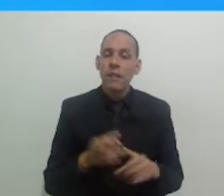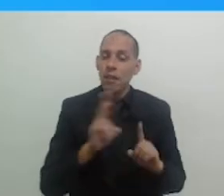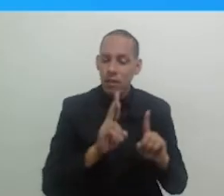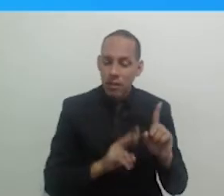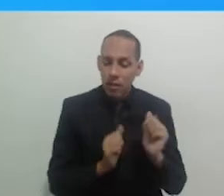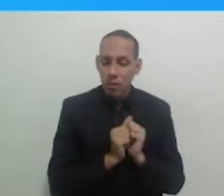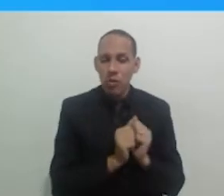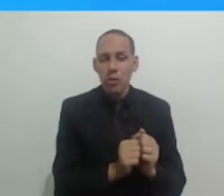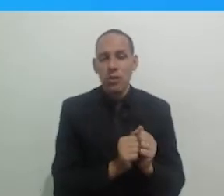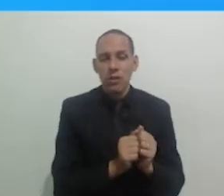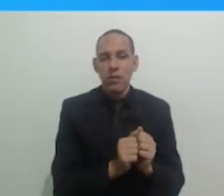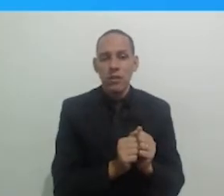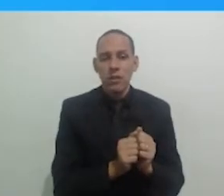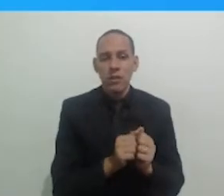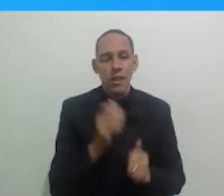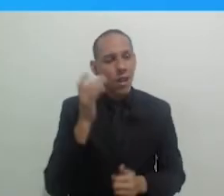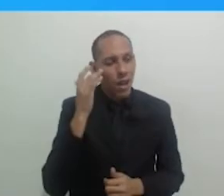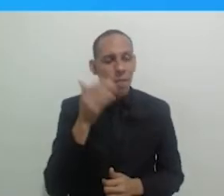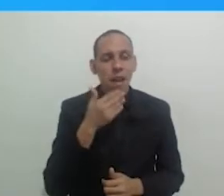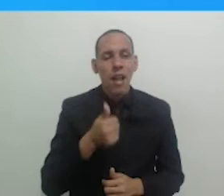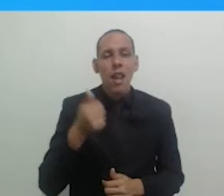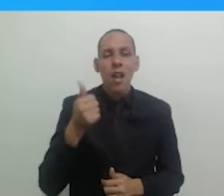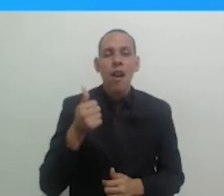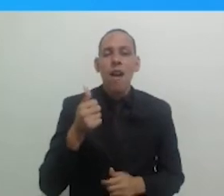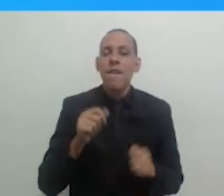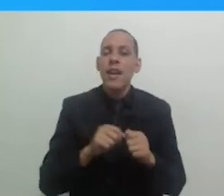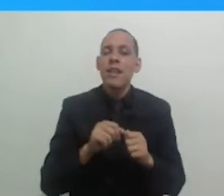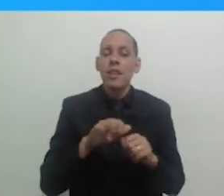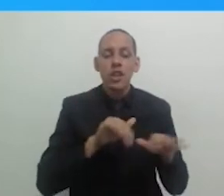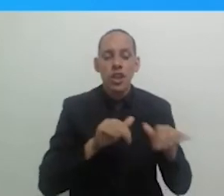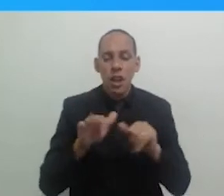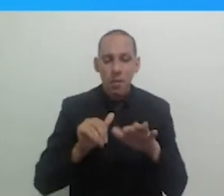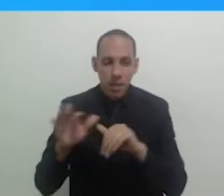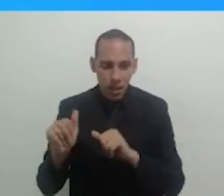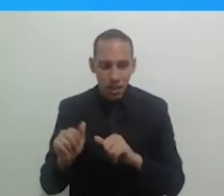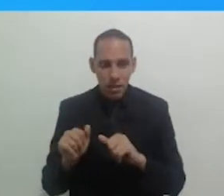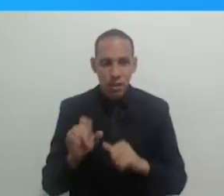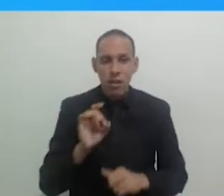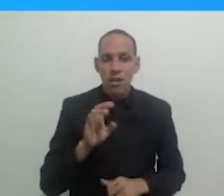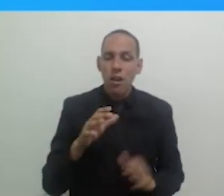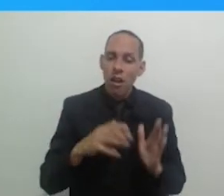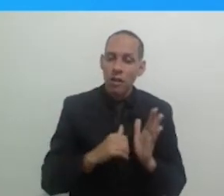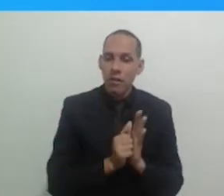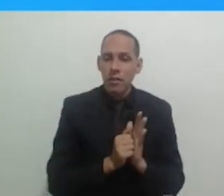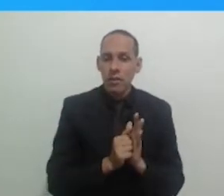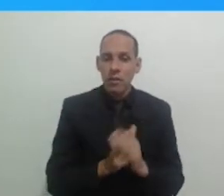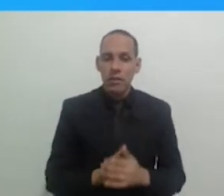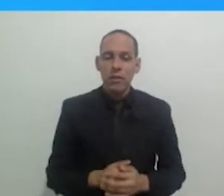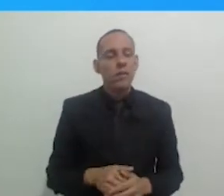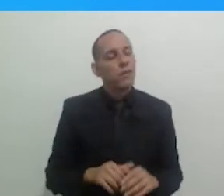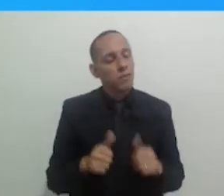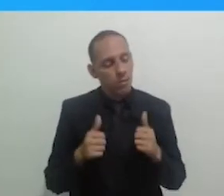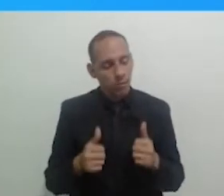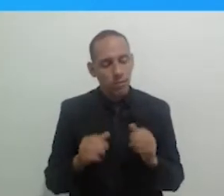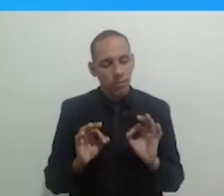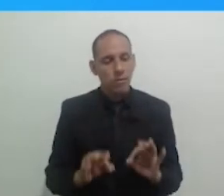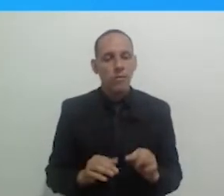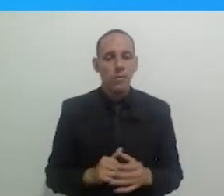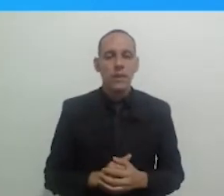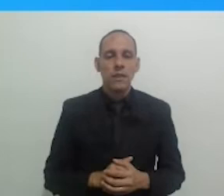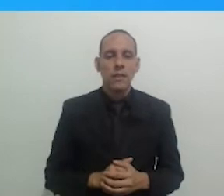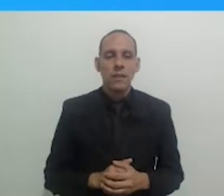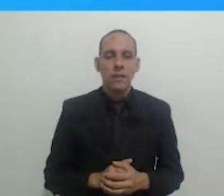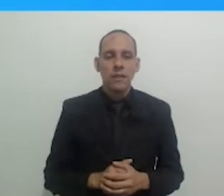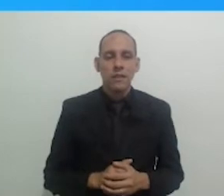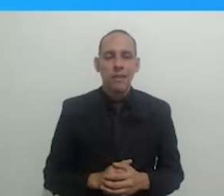fica melhor e mais seguro aqui fazer a chamada e só registrar. Pronto. É? Deixa eu ver